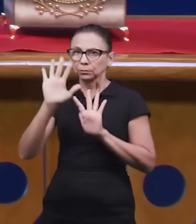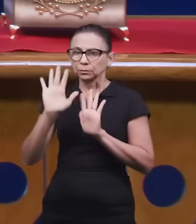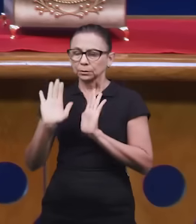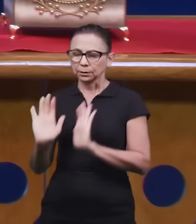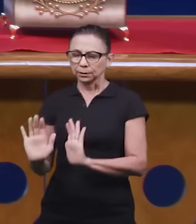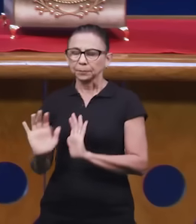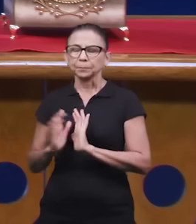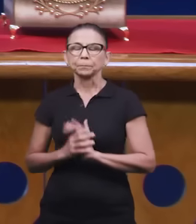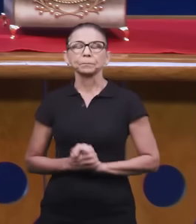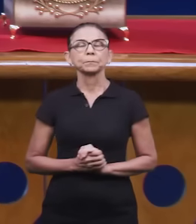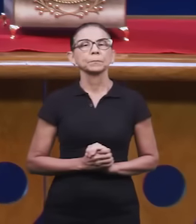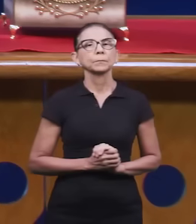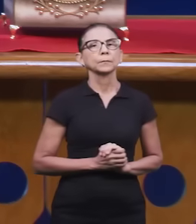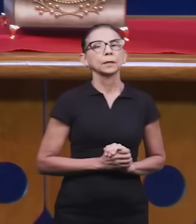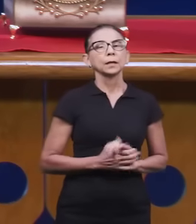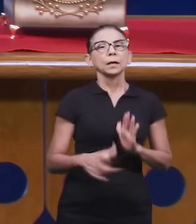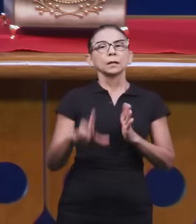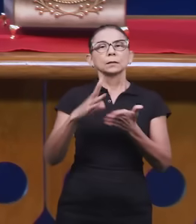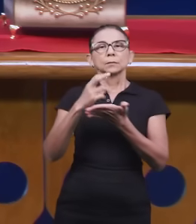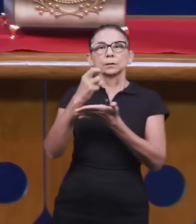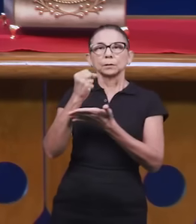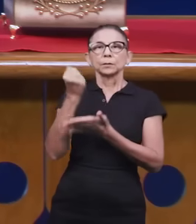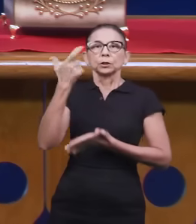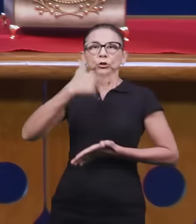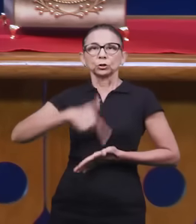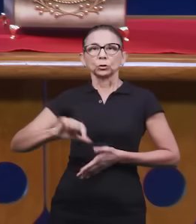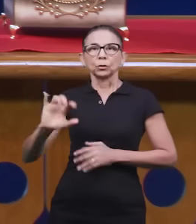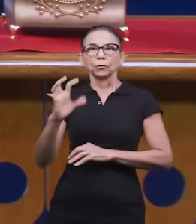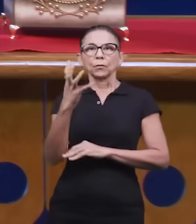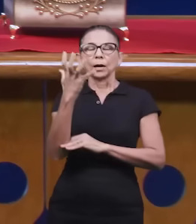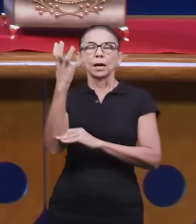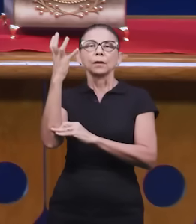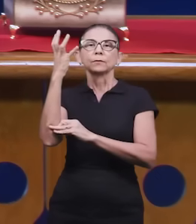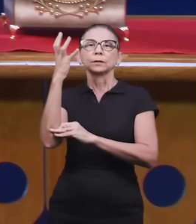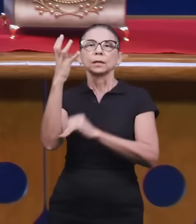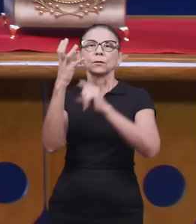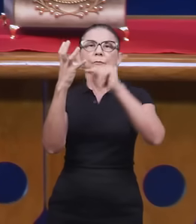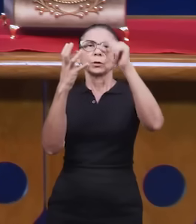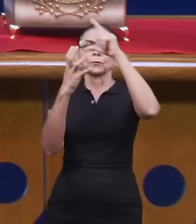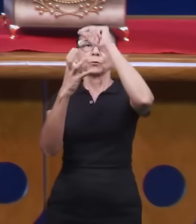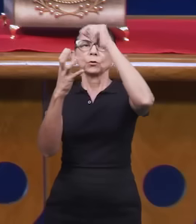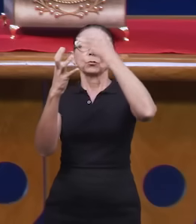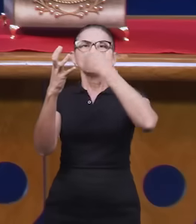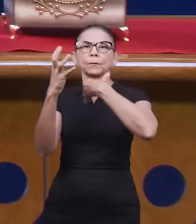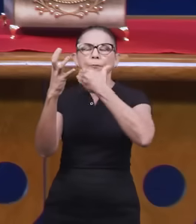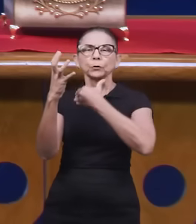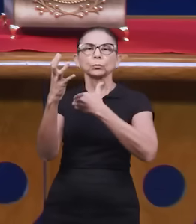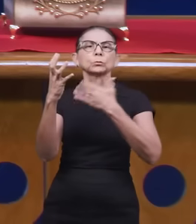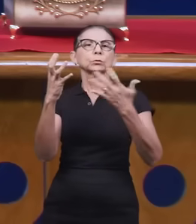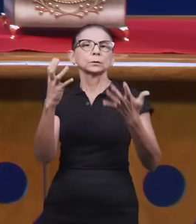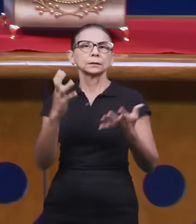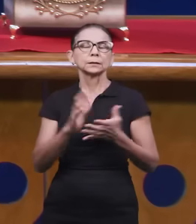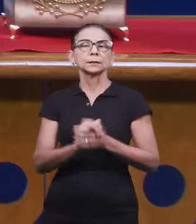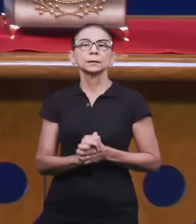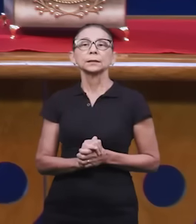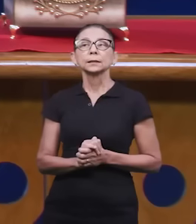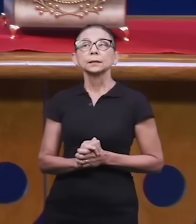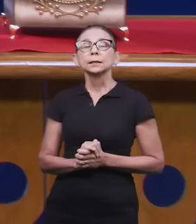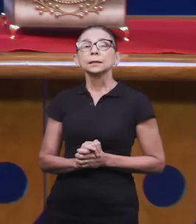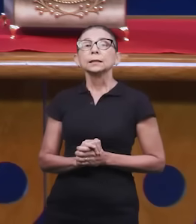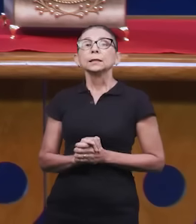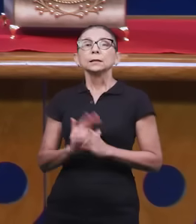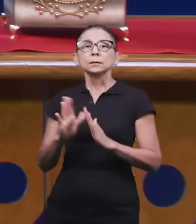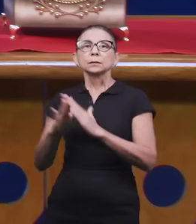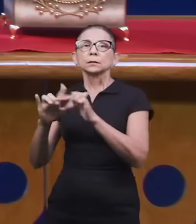Antes do arrebatamento tem os sinais, a figueira brota e depois vem o arrebatamento. Depois do arrebatamento são